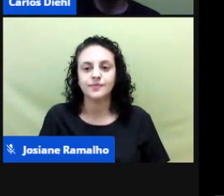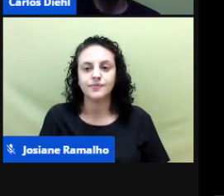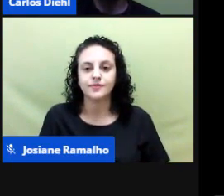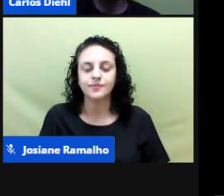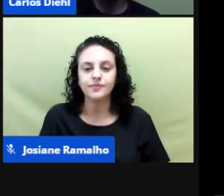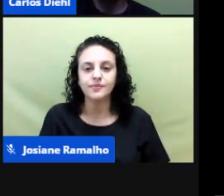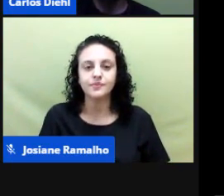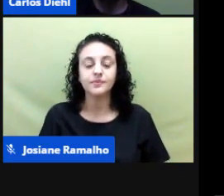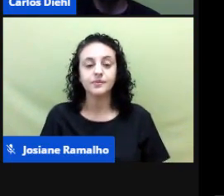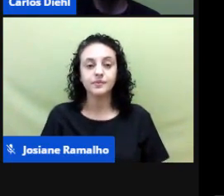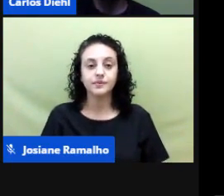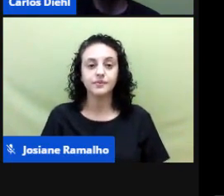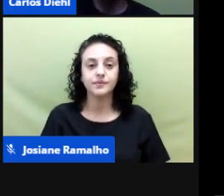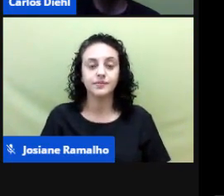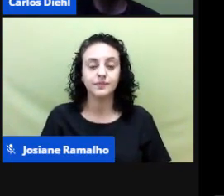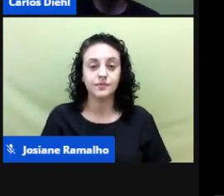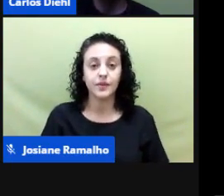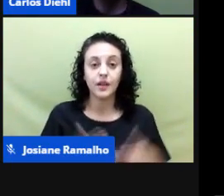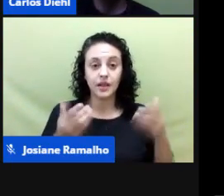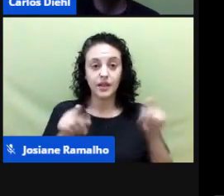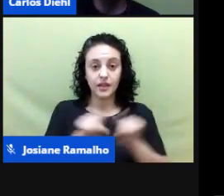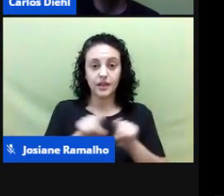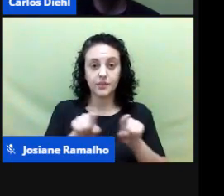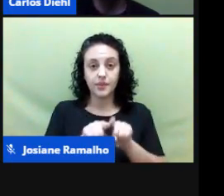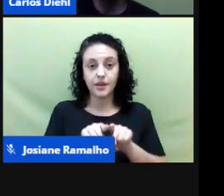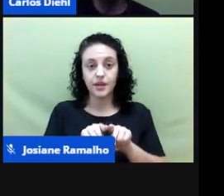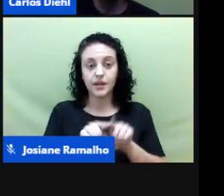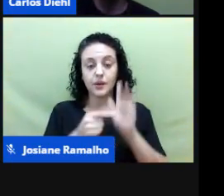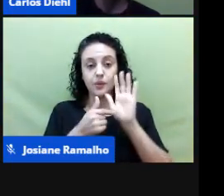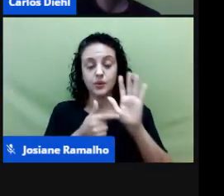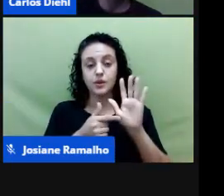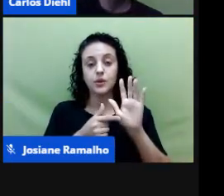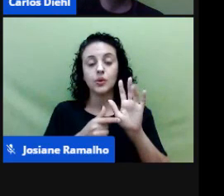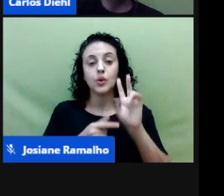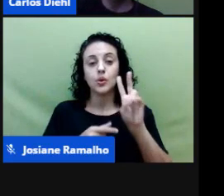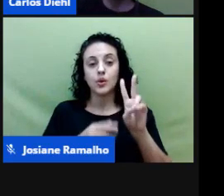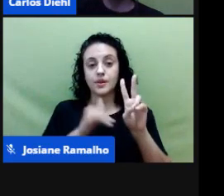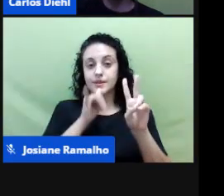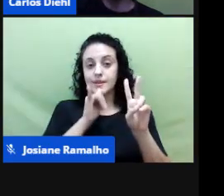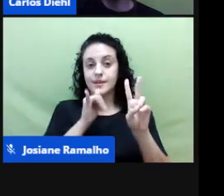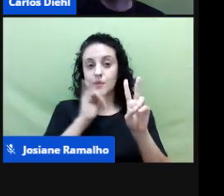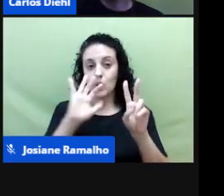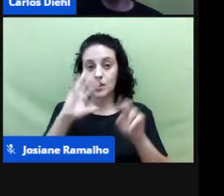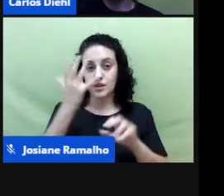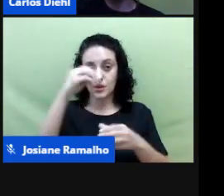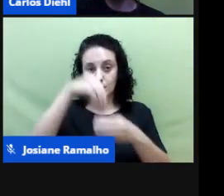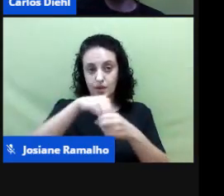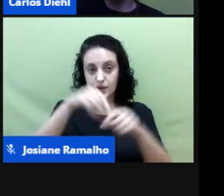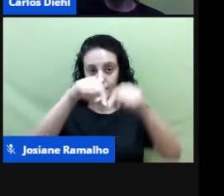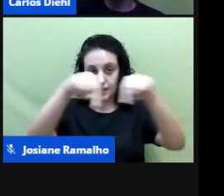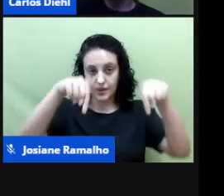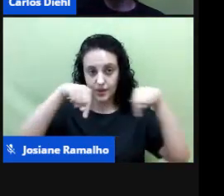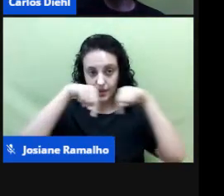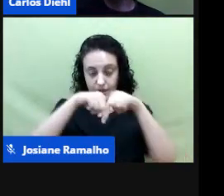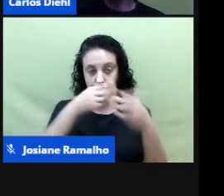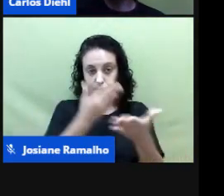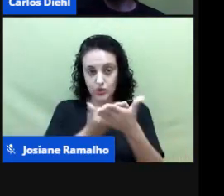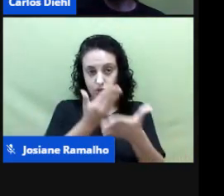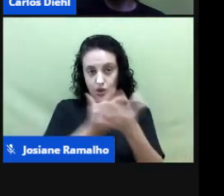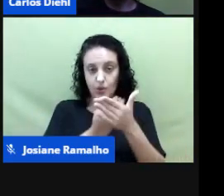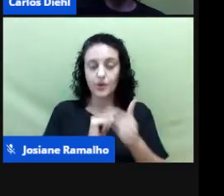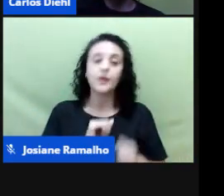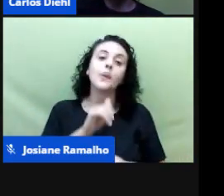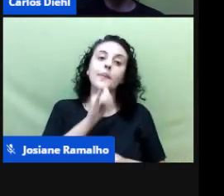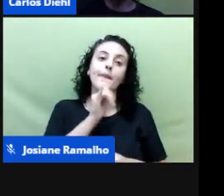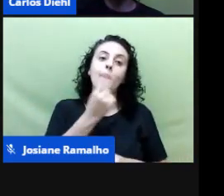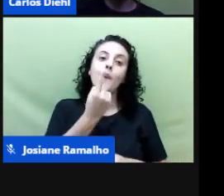E eu trouxe aqui dois exemplos em sala de aula. Por exemplo, um professor de matemática poderia gravar